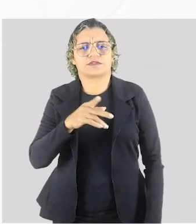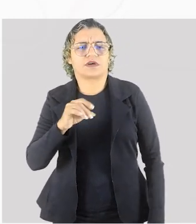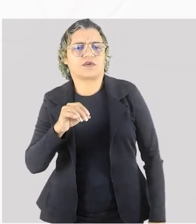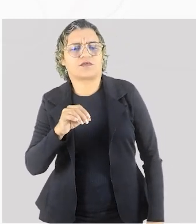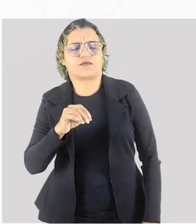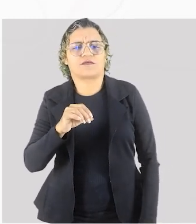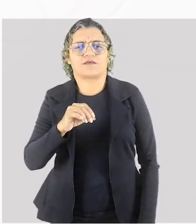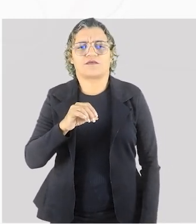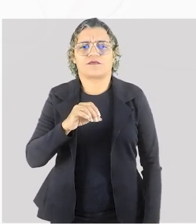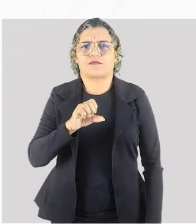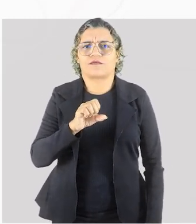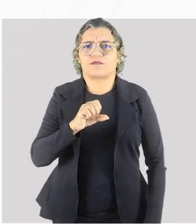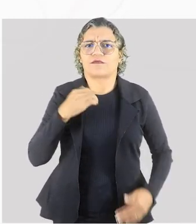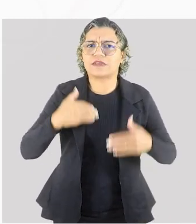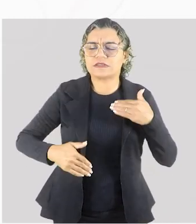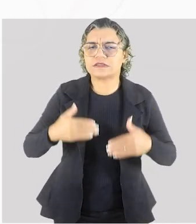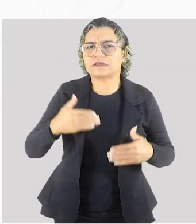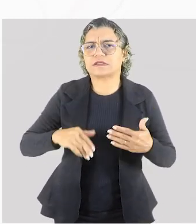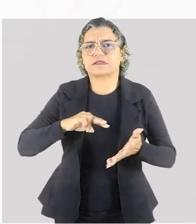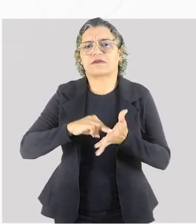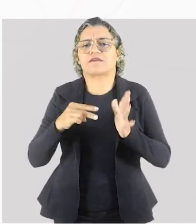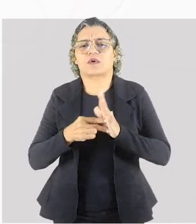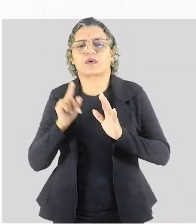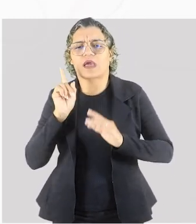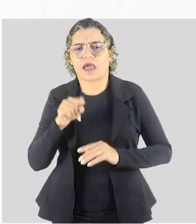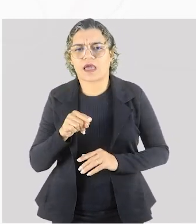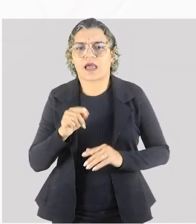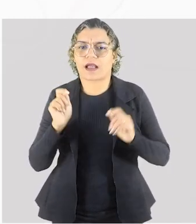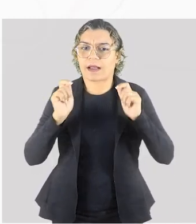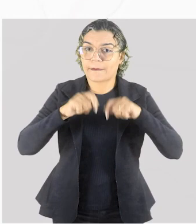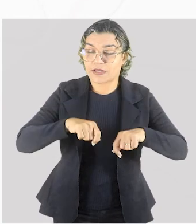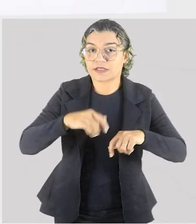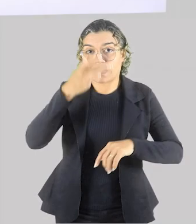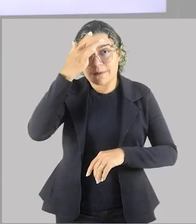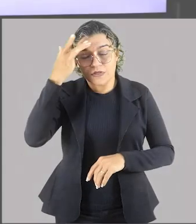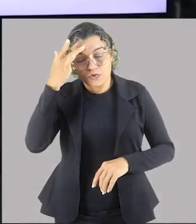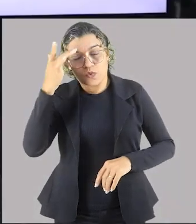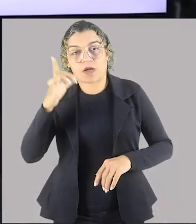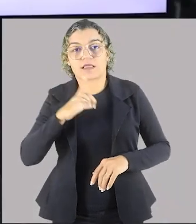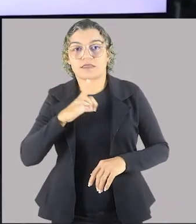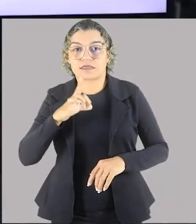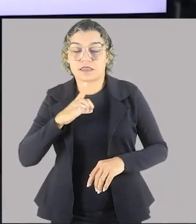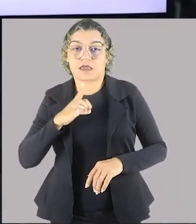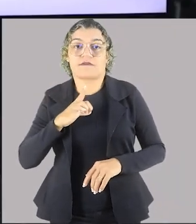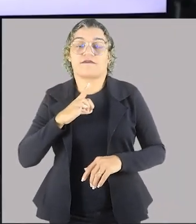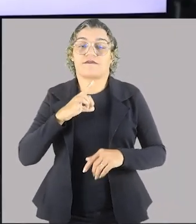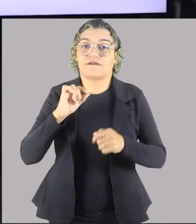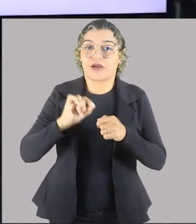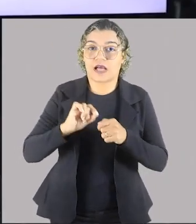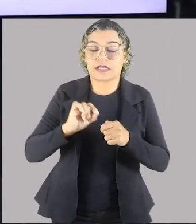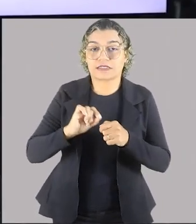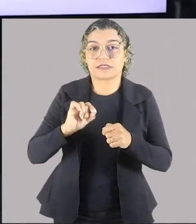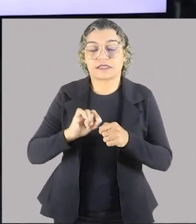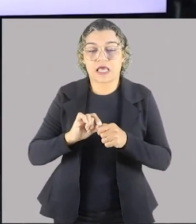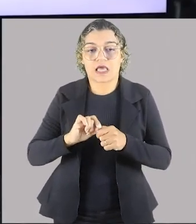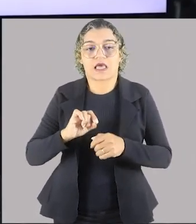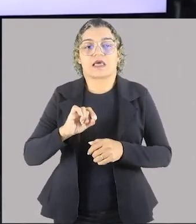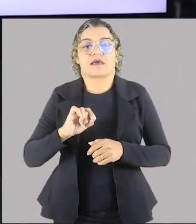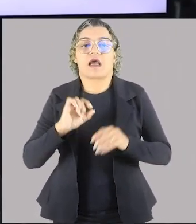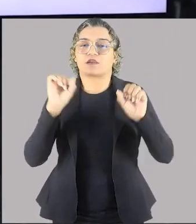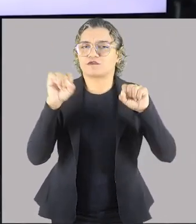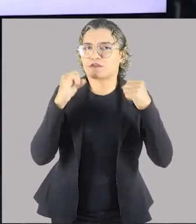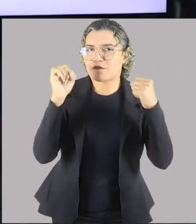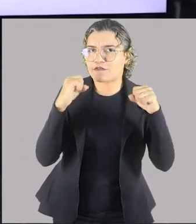à capacidade que uma pessoa tem de executar com o mínimo de esforço possível tanto